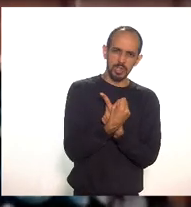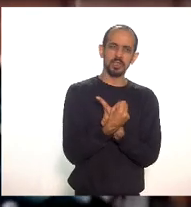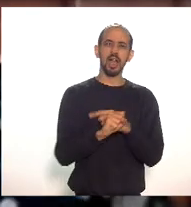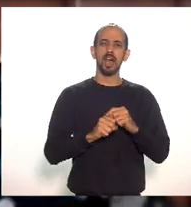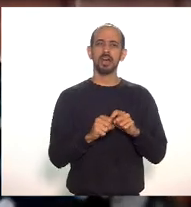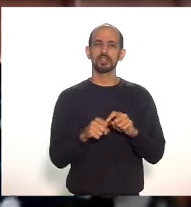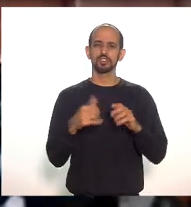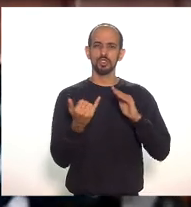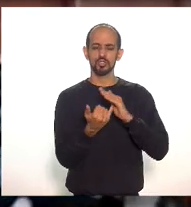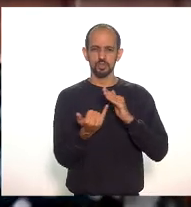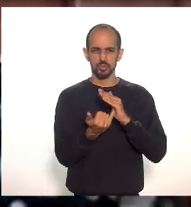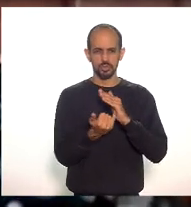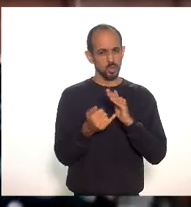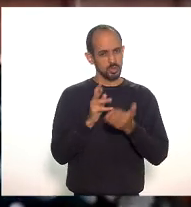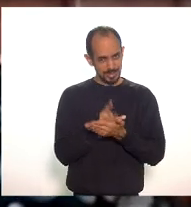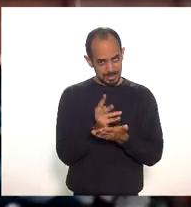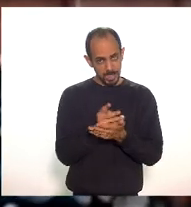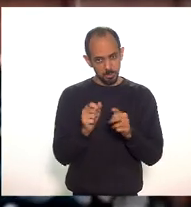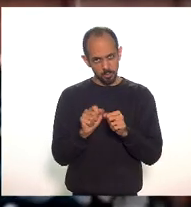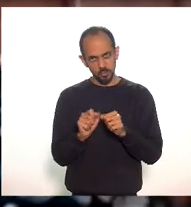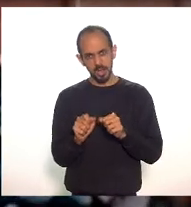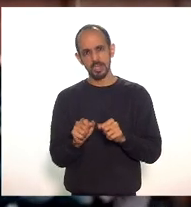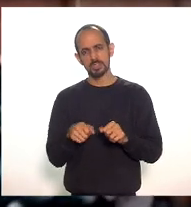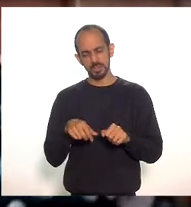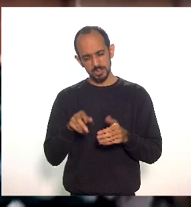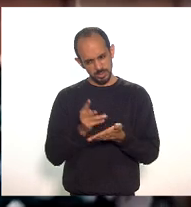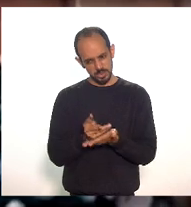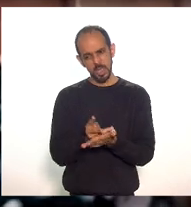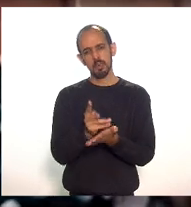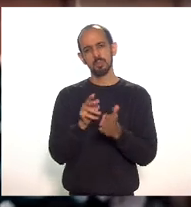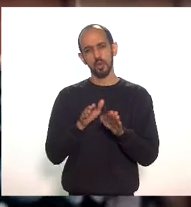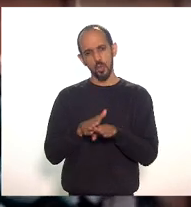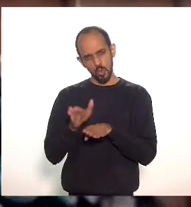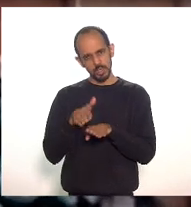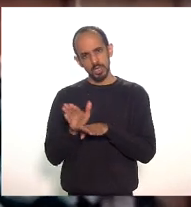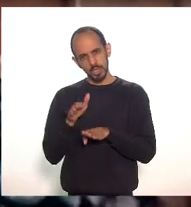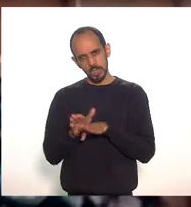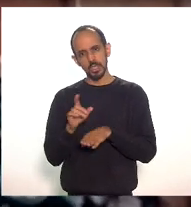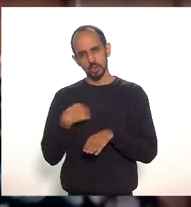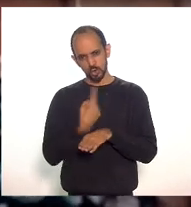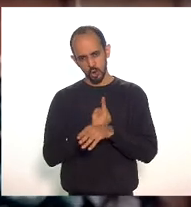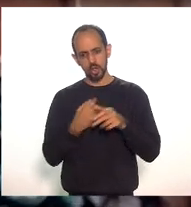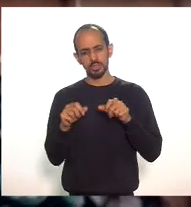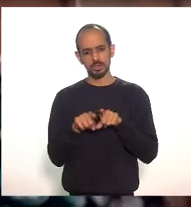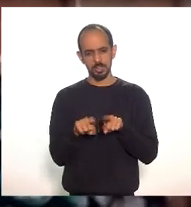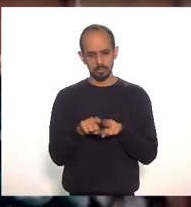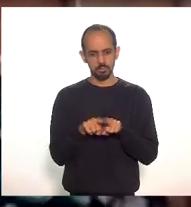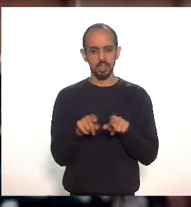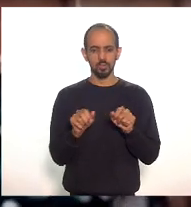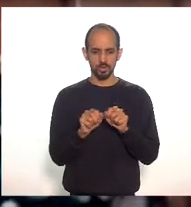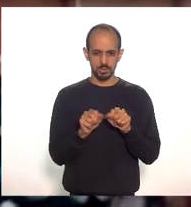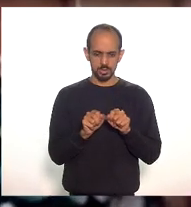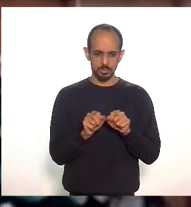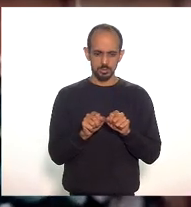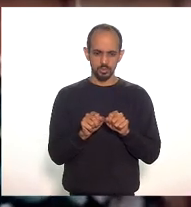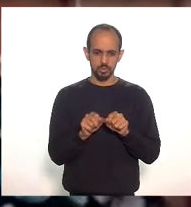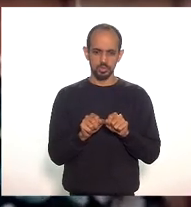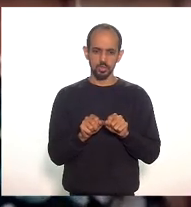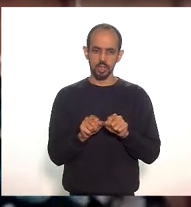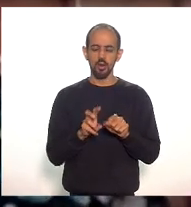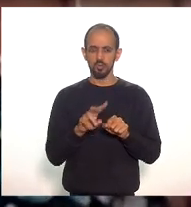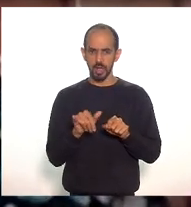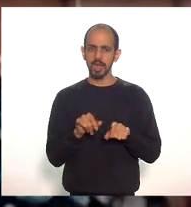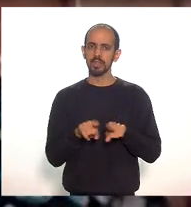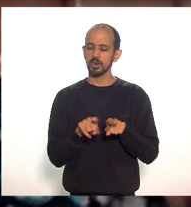o que sempre faz e sempre orienta né que nós também assim o façamos ter a